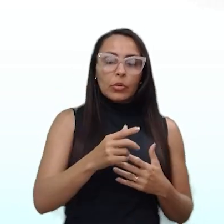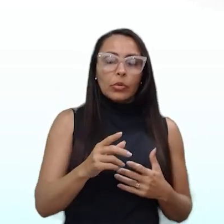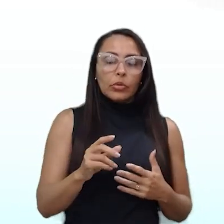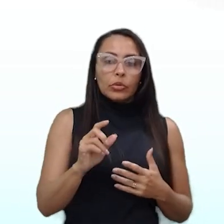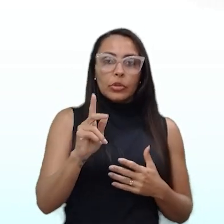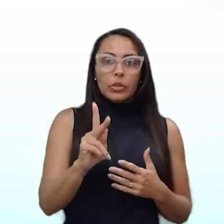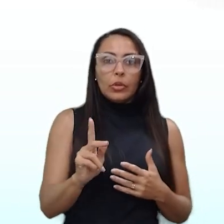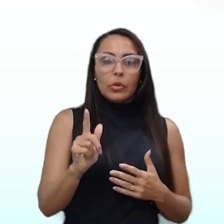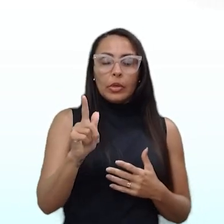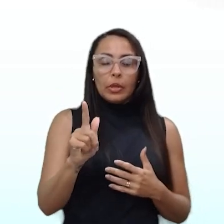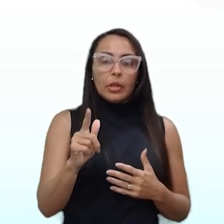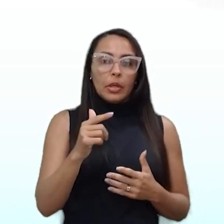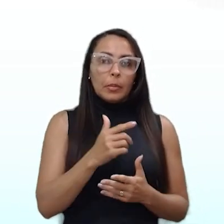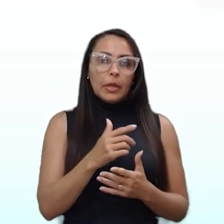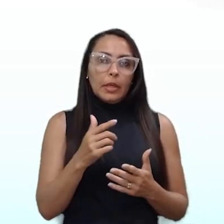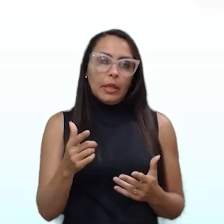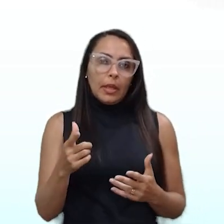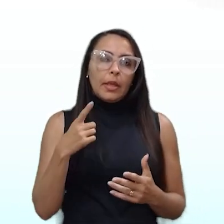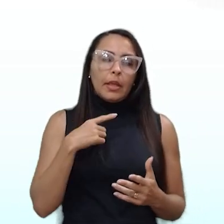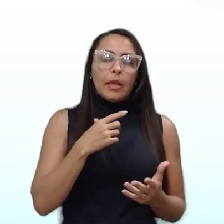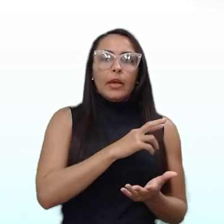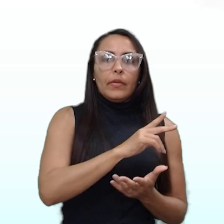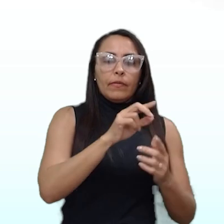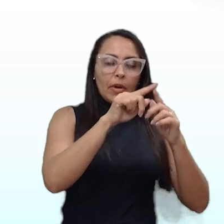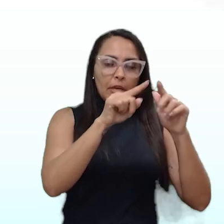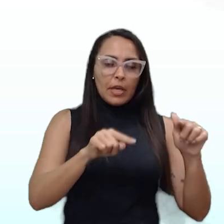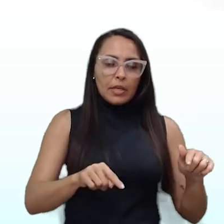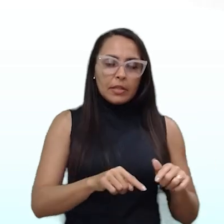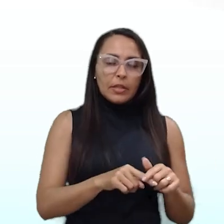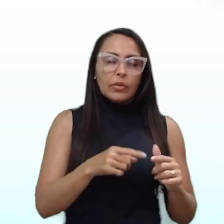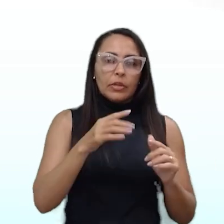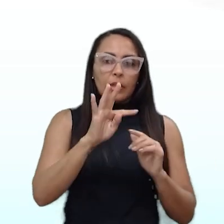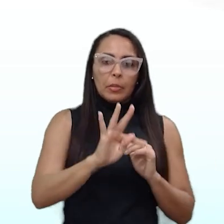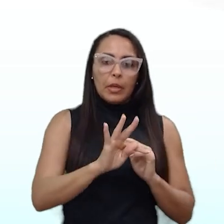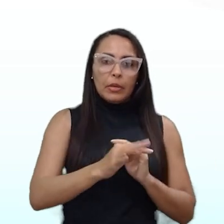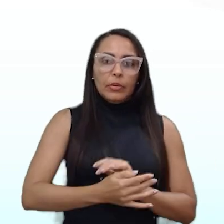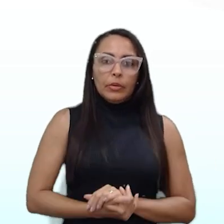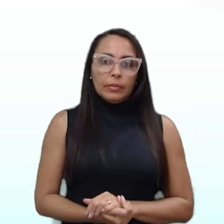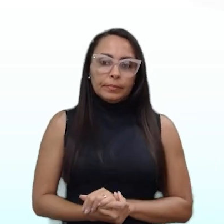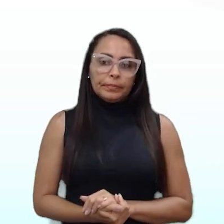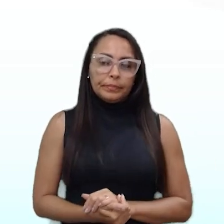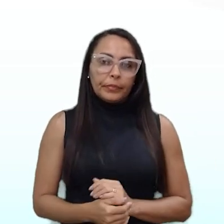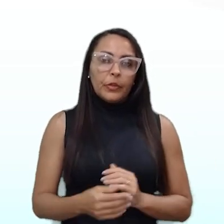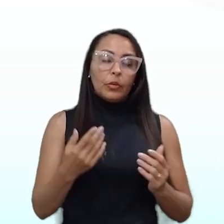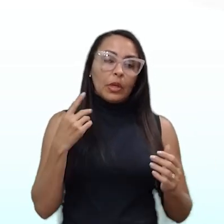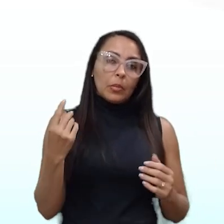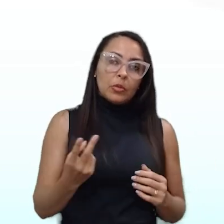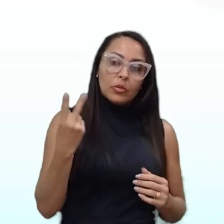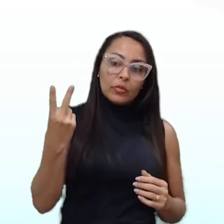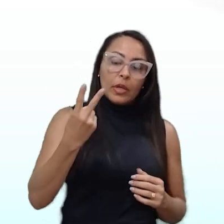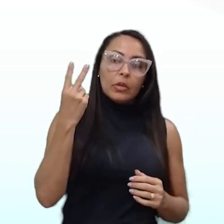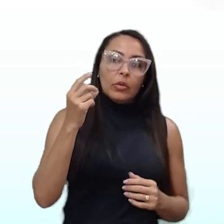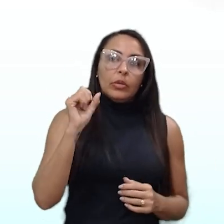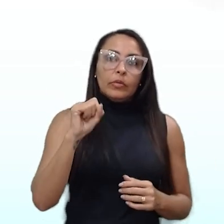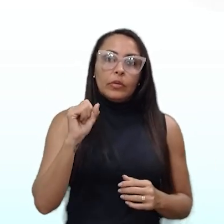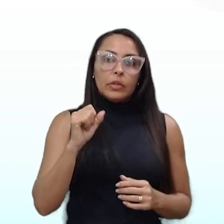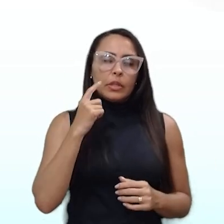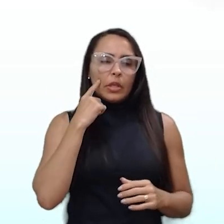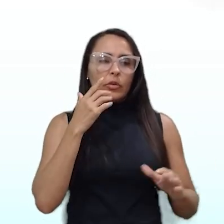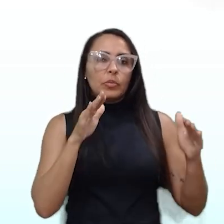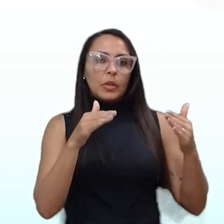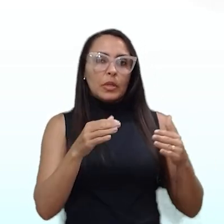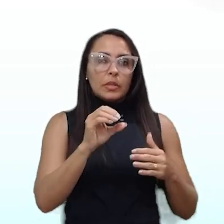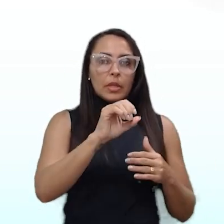2.000 gramas e aí você tem a variação da temperatura de 10 graus Celsius. Colocando os valores na equação, você tem um calor